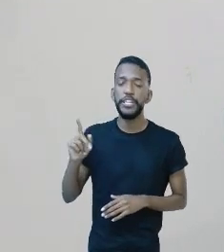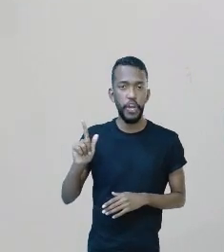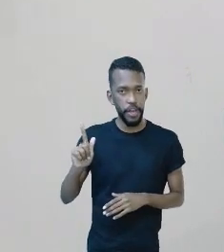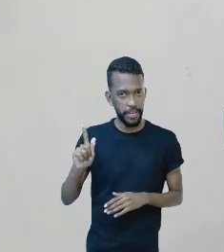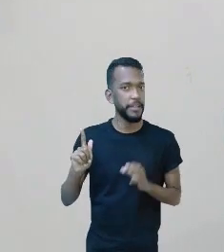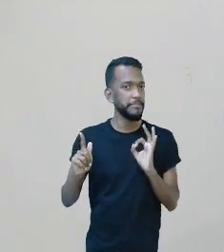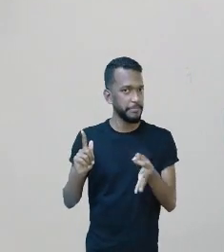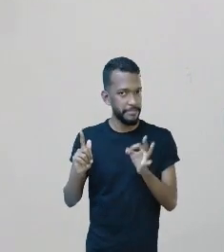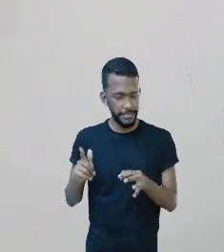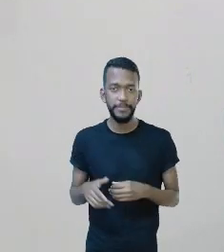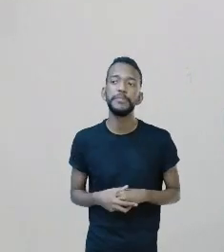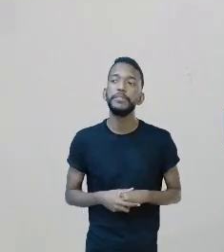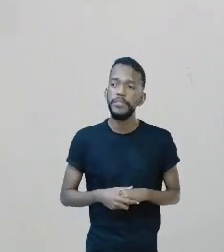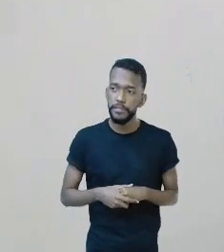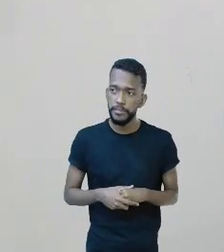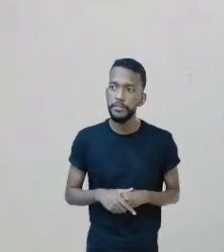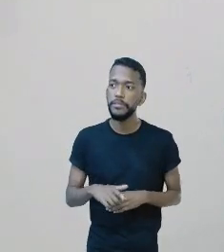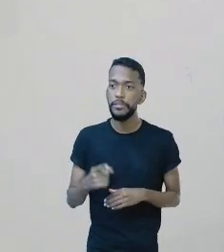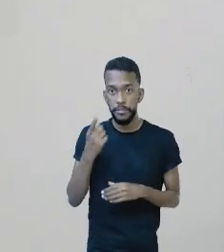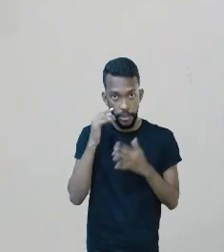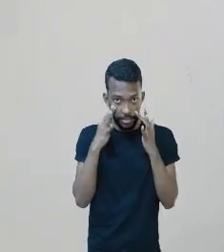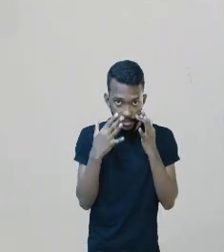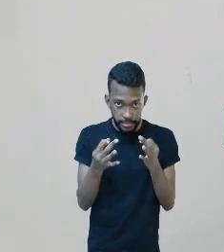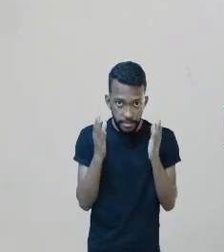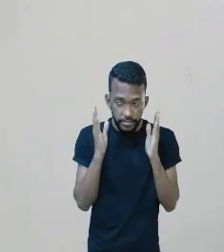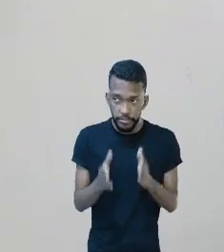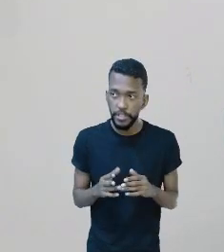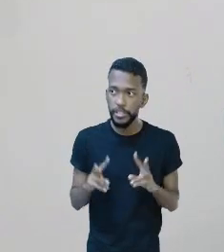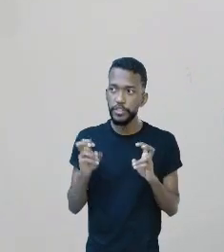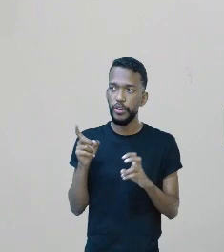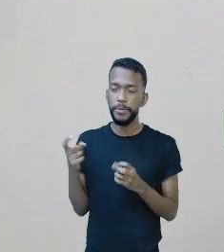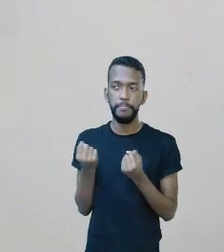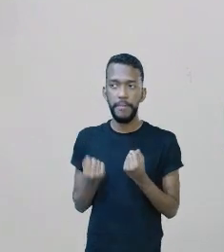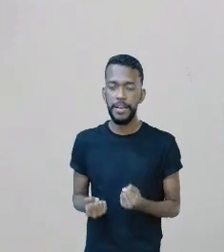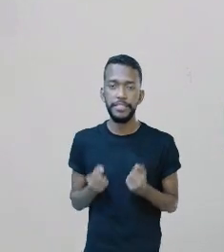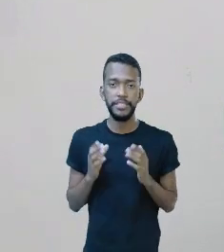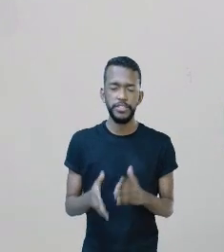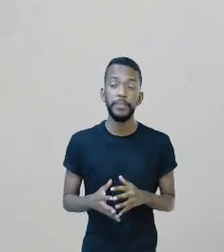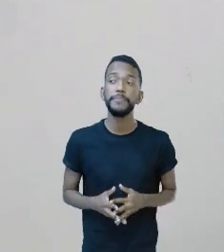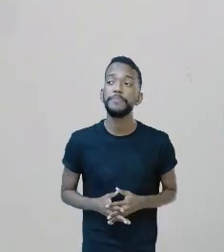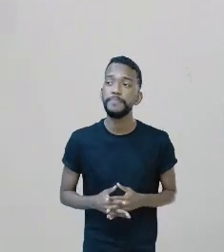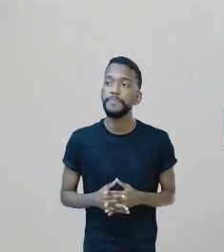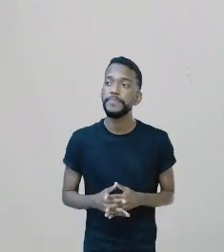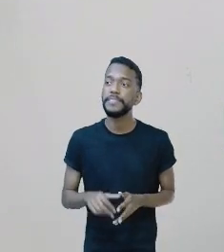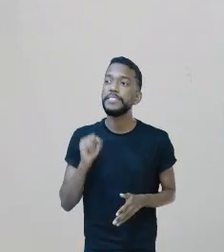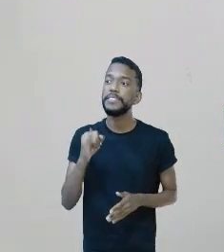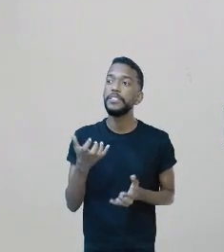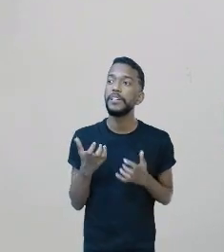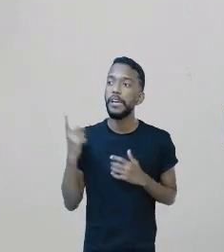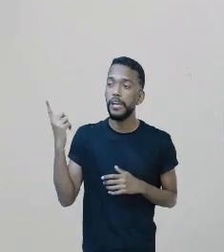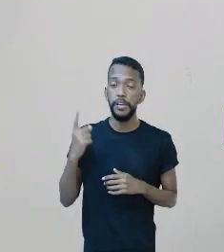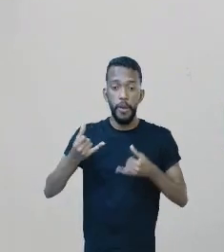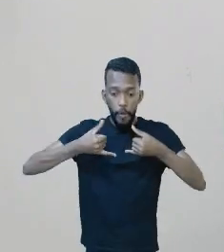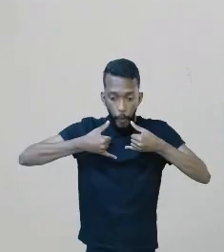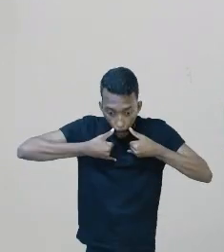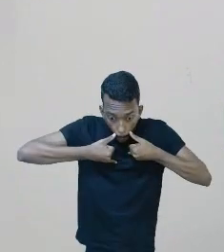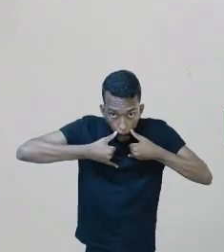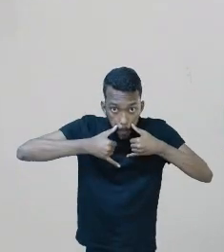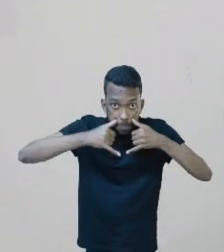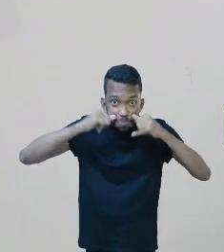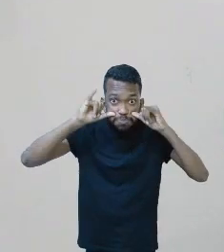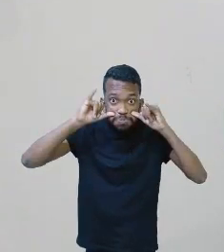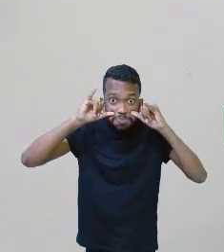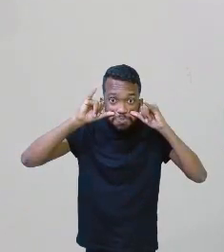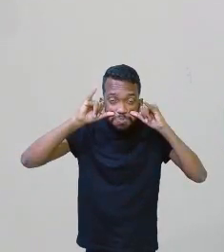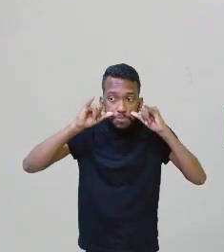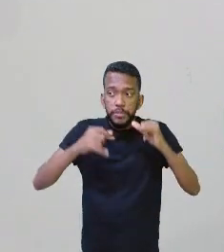Quilograma. Isso mesmo, quinto ano. Estão atentos nessa questão da massa? E se eu quiser medir um elefante?